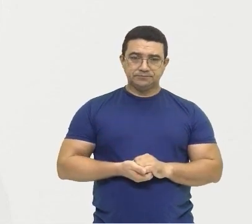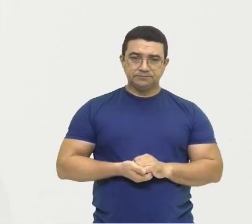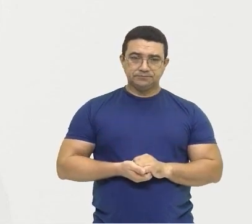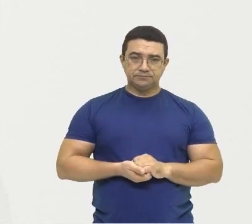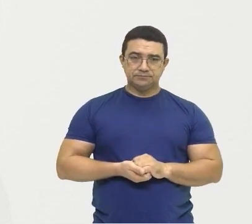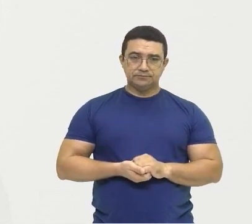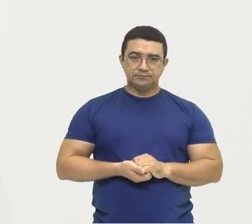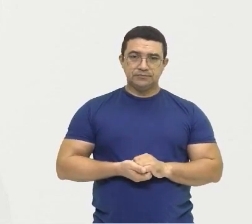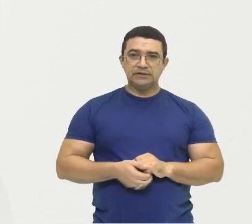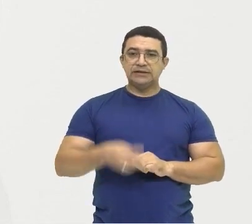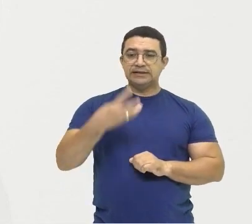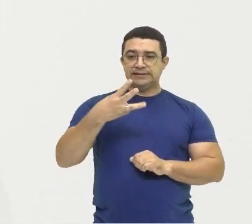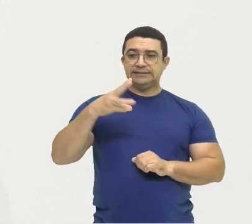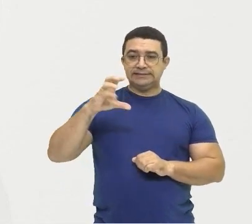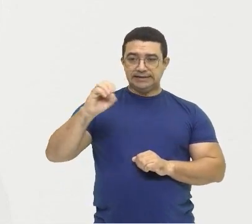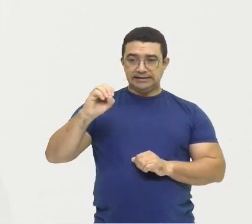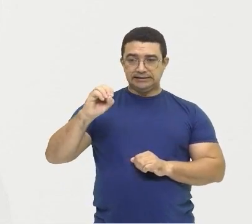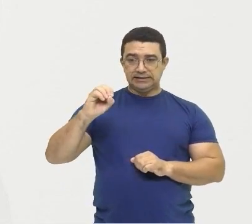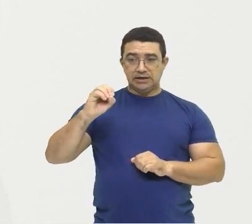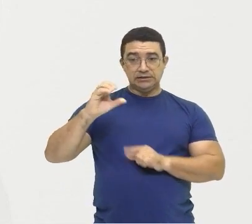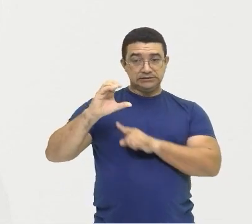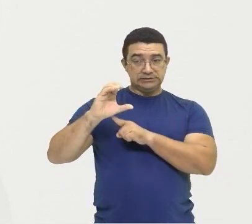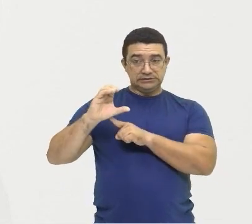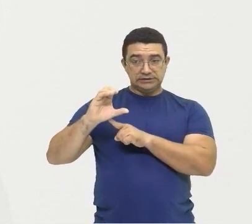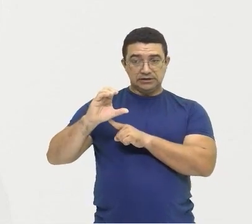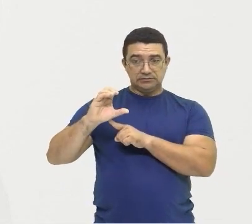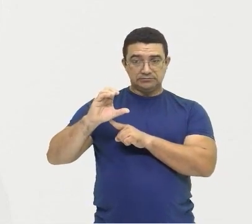que 30 graus Celsius